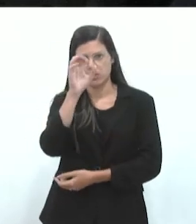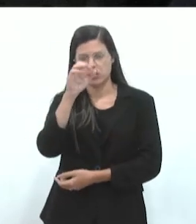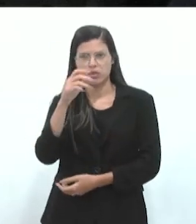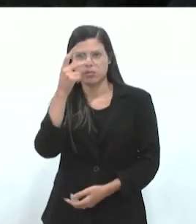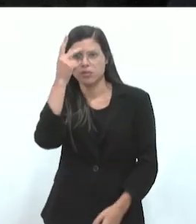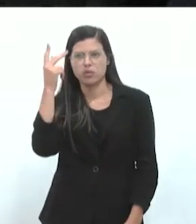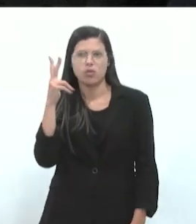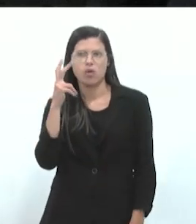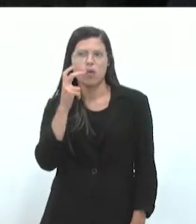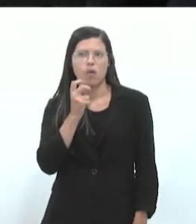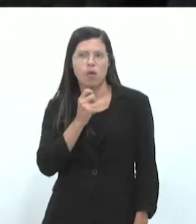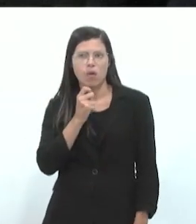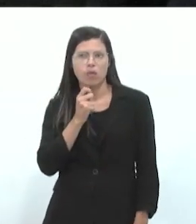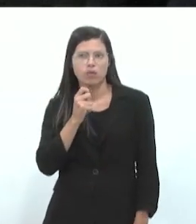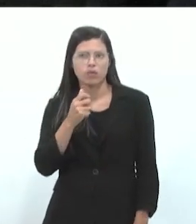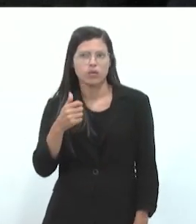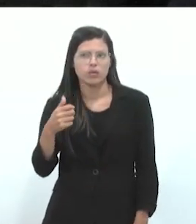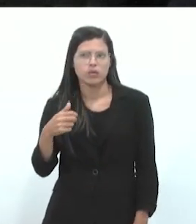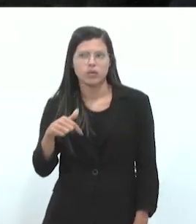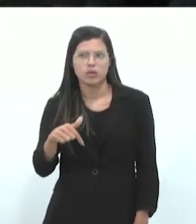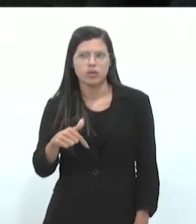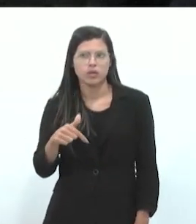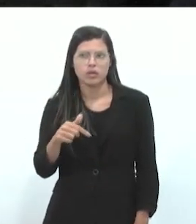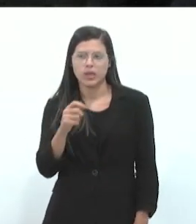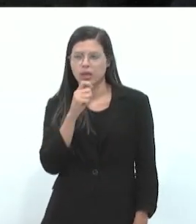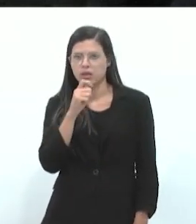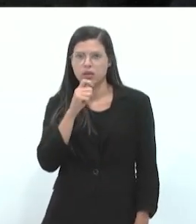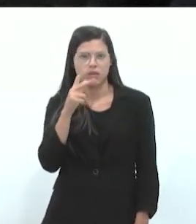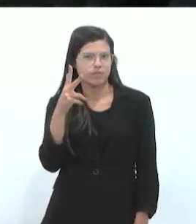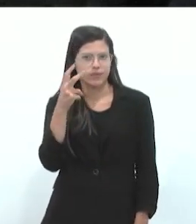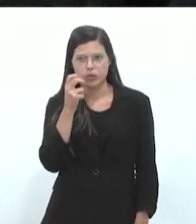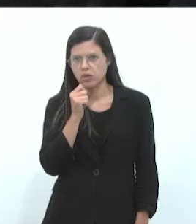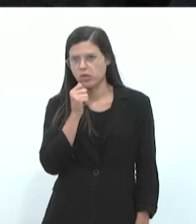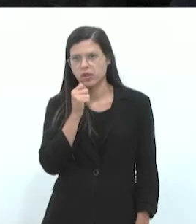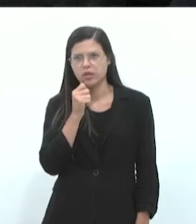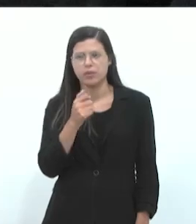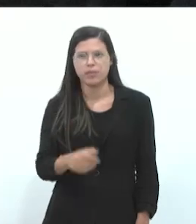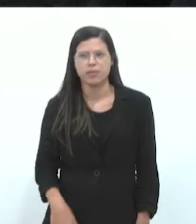com 18 anos que não tenham sido adotados. Então eu queria ver,